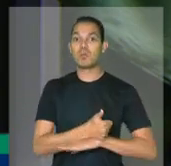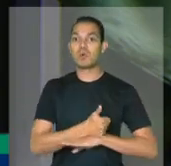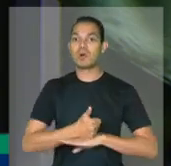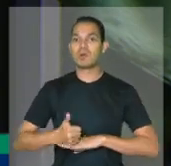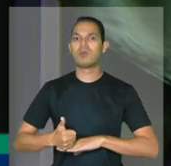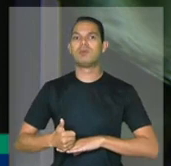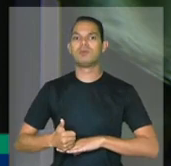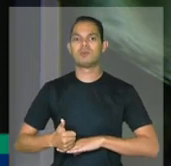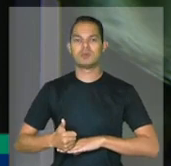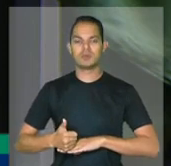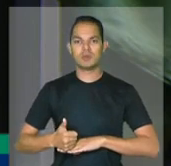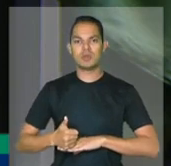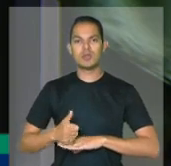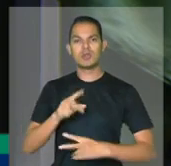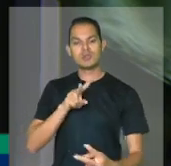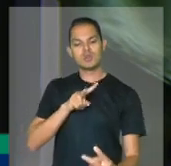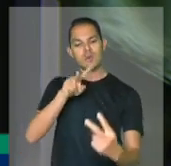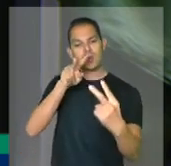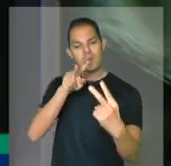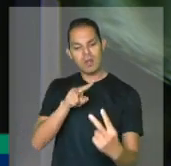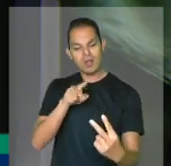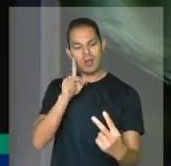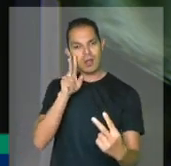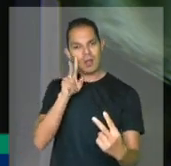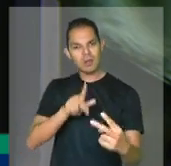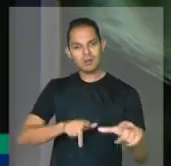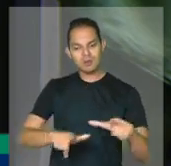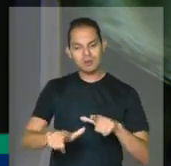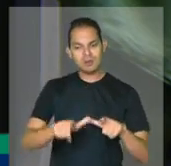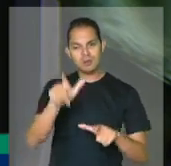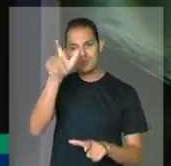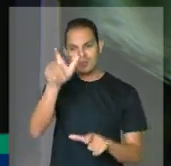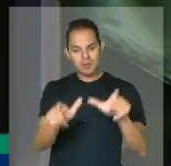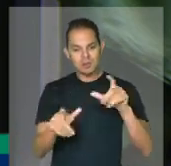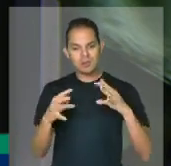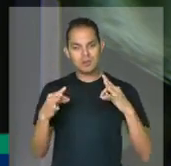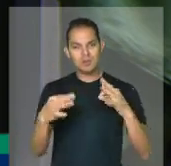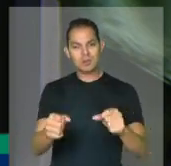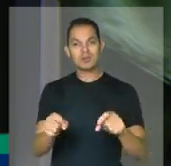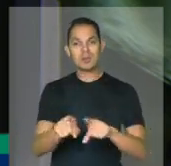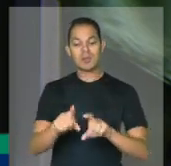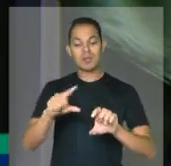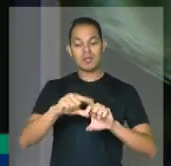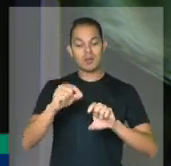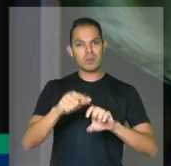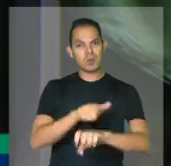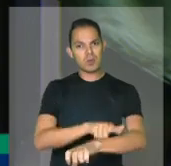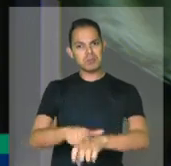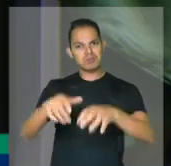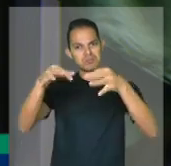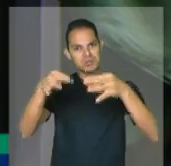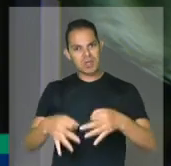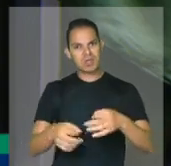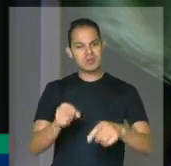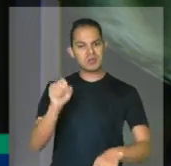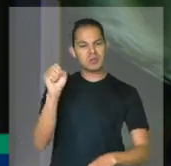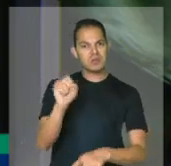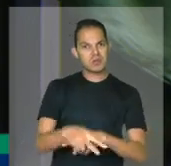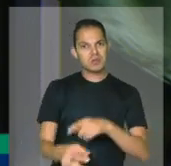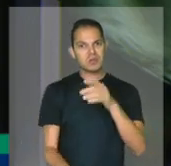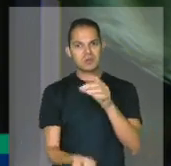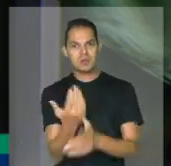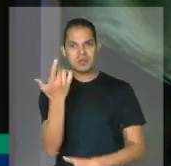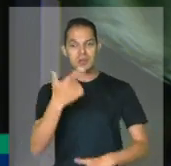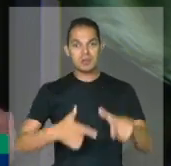moral de olhar no olho dos trabalhadores do nosso país, dos empresários honestos que geram emprego,